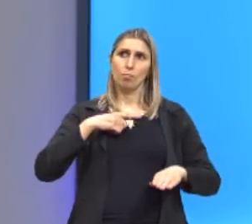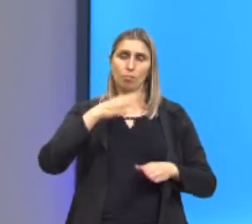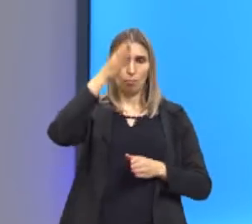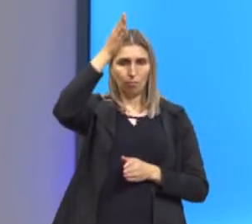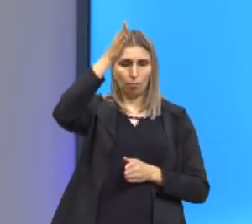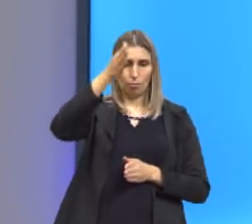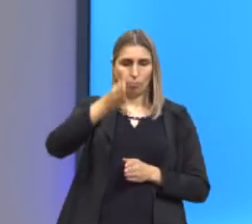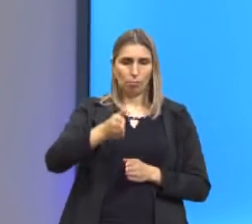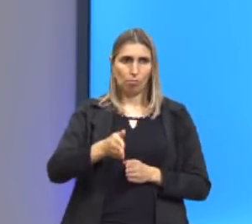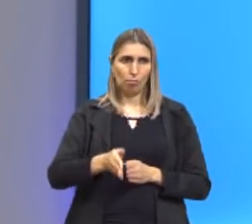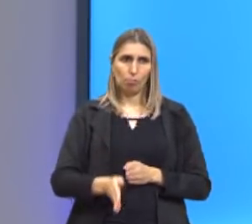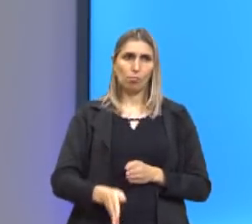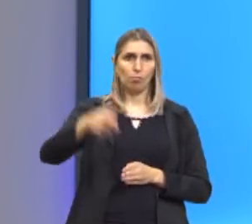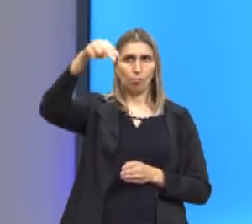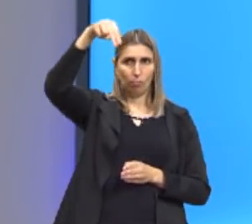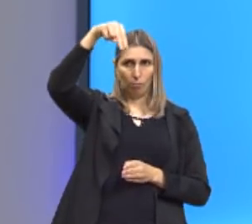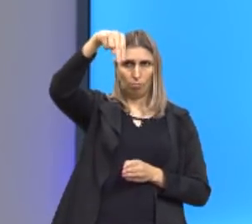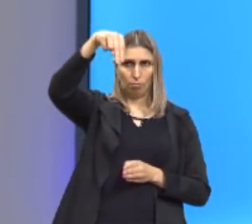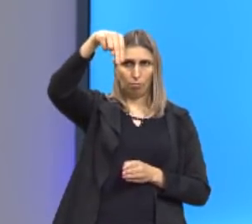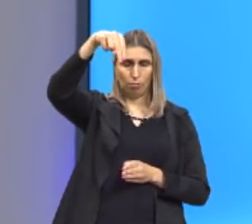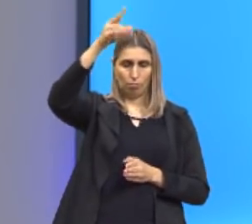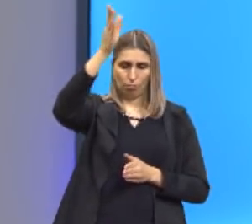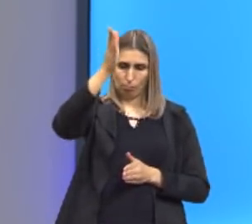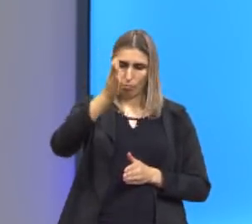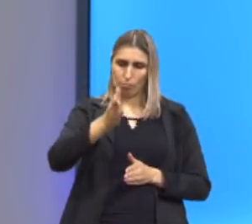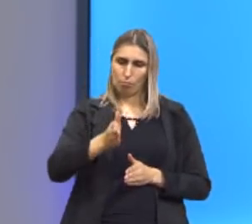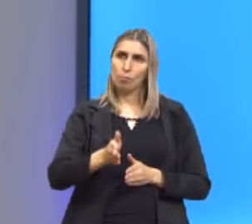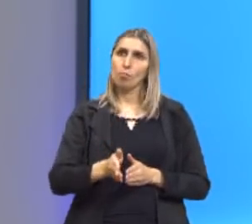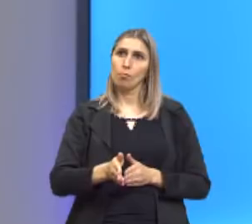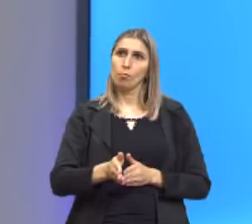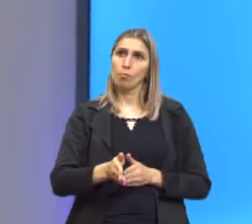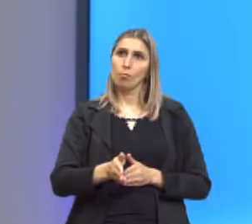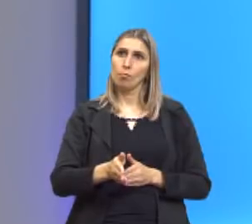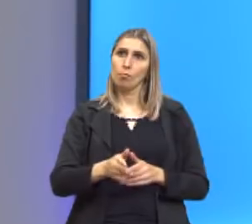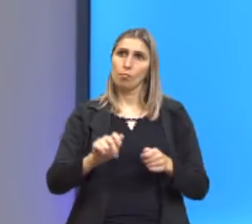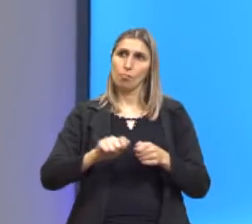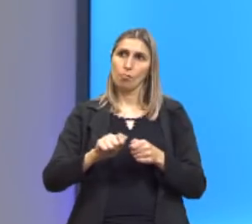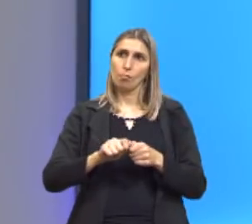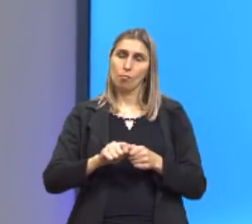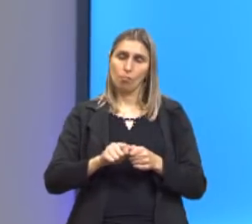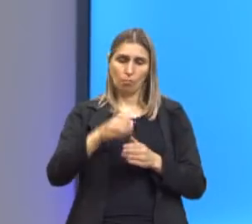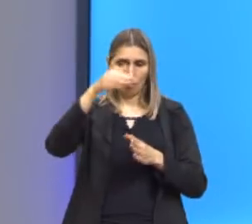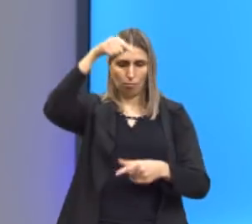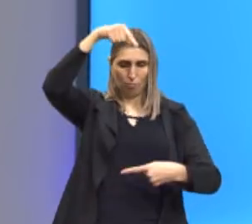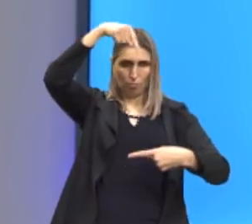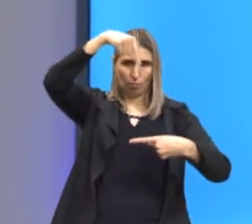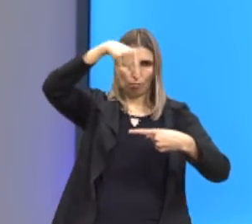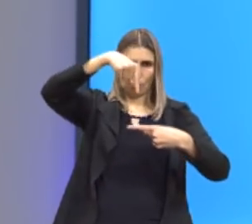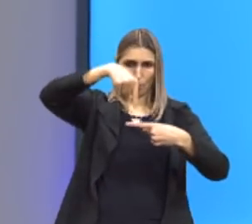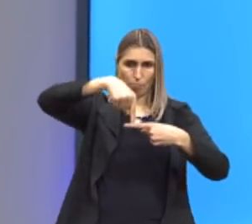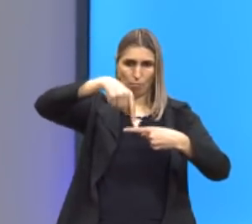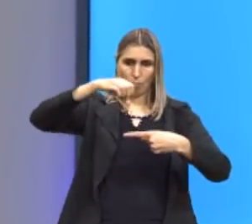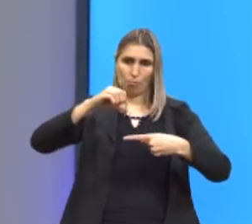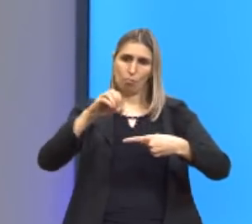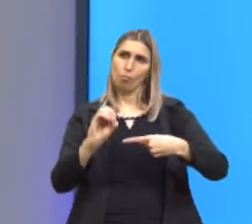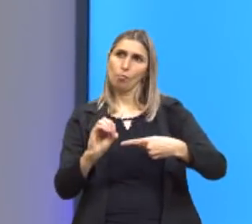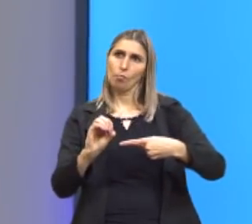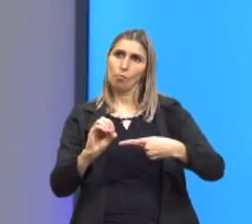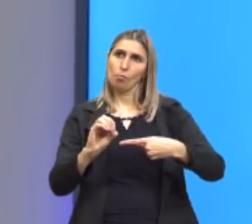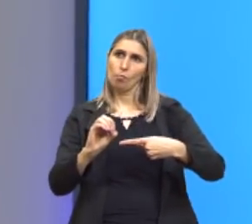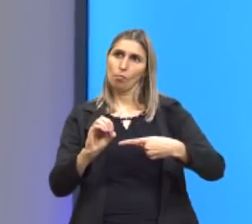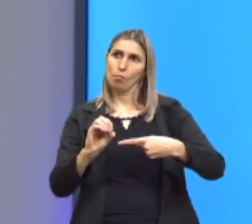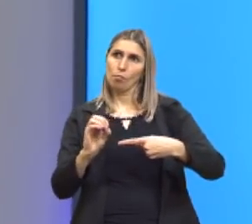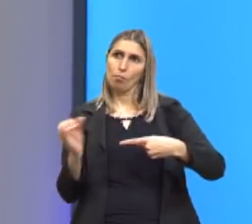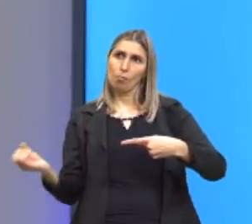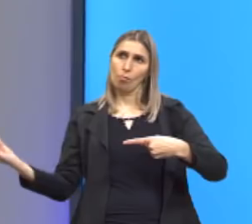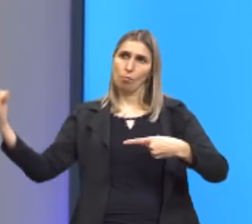normal, né? Uma reta aqui que vai formar 90 graus com a superfície, o raio refletido e